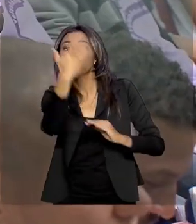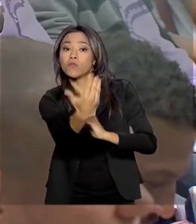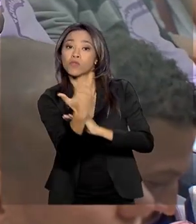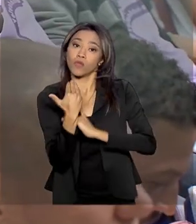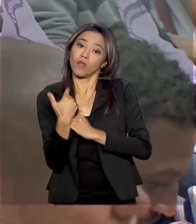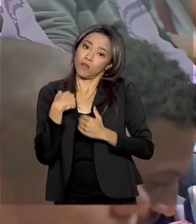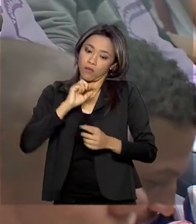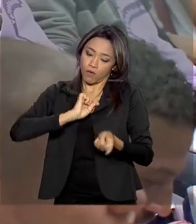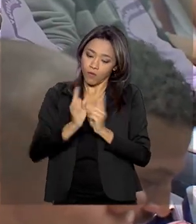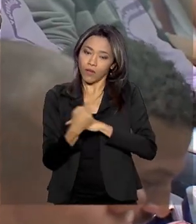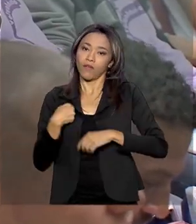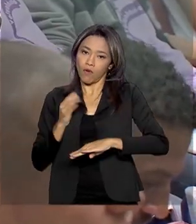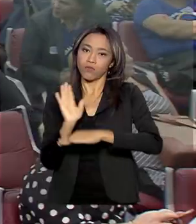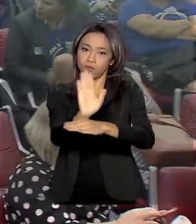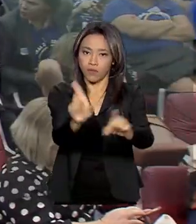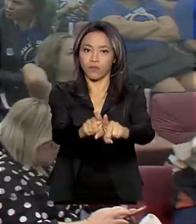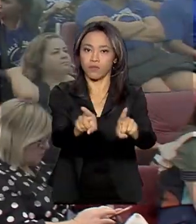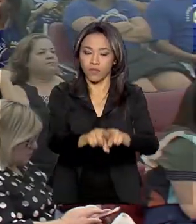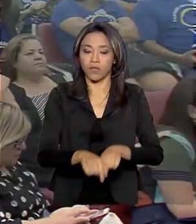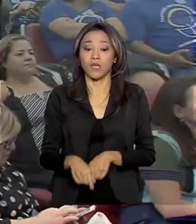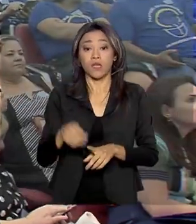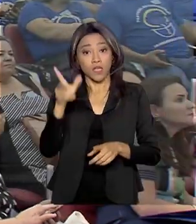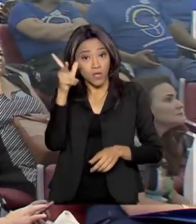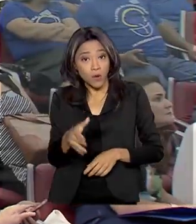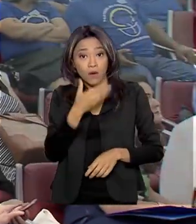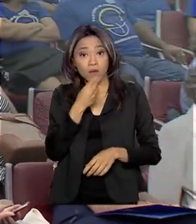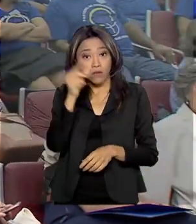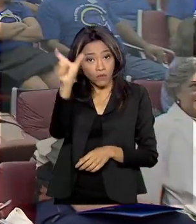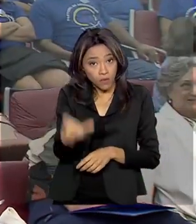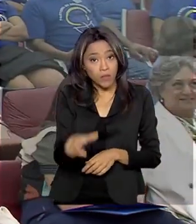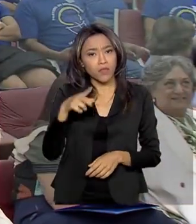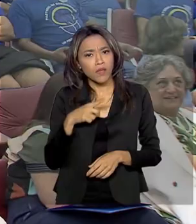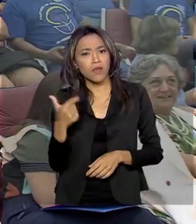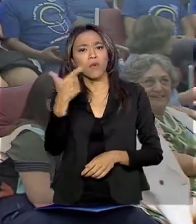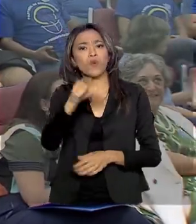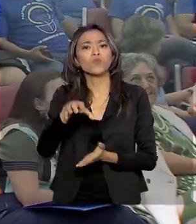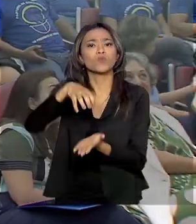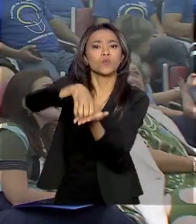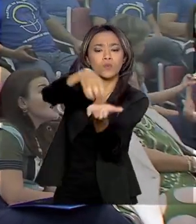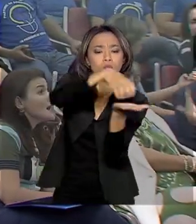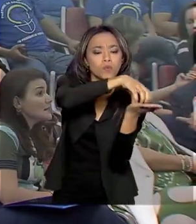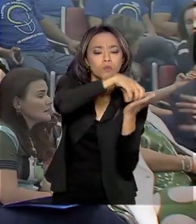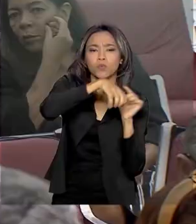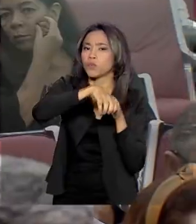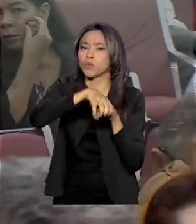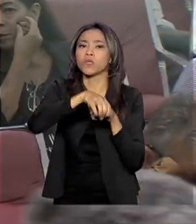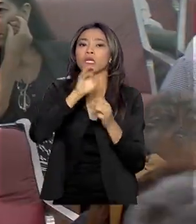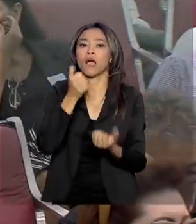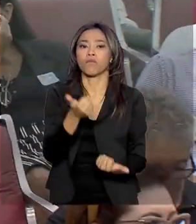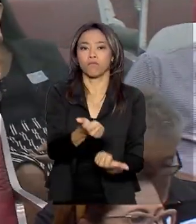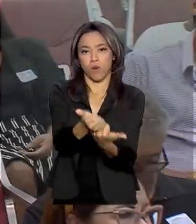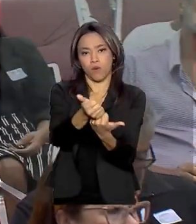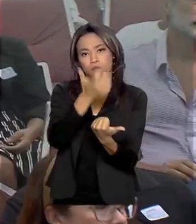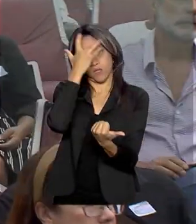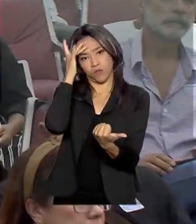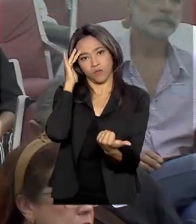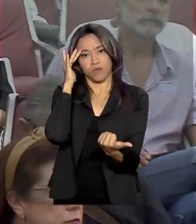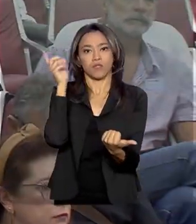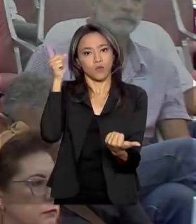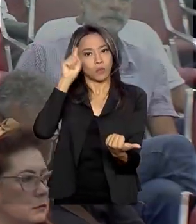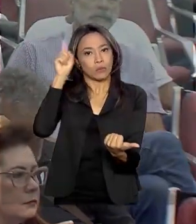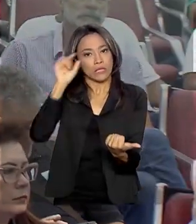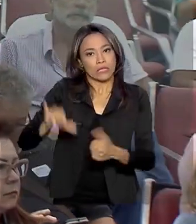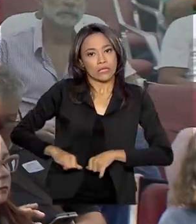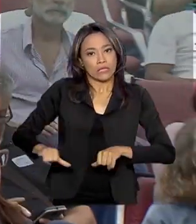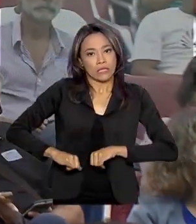Assim como a ONG que ajudou Cleiton, no Brasil existem grupos filantrópicos de apoio a pessoas que vivem essa realidade diariamente. E